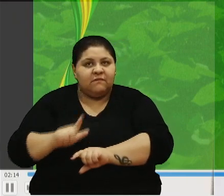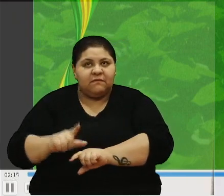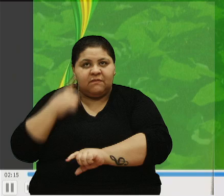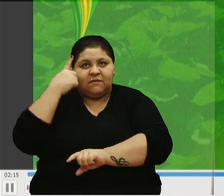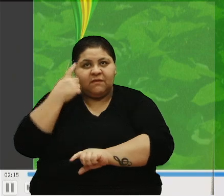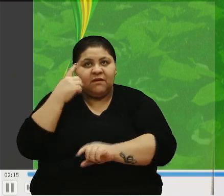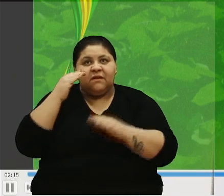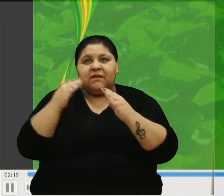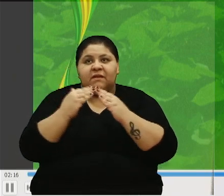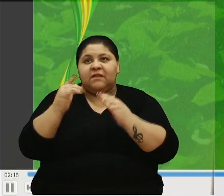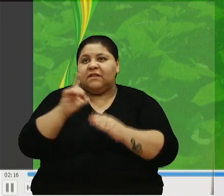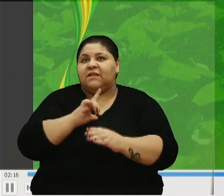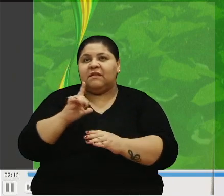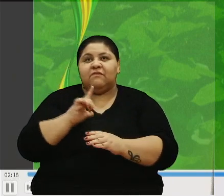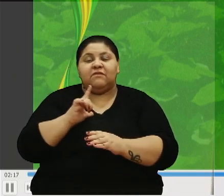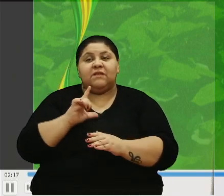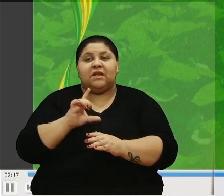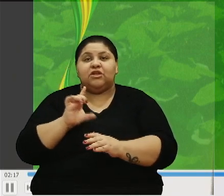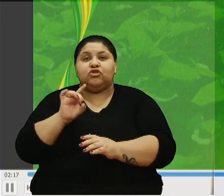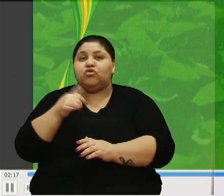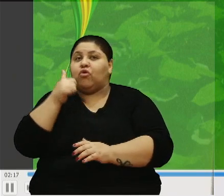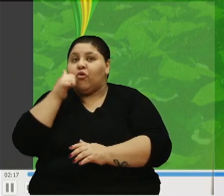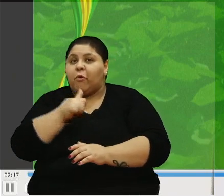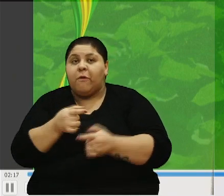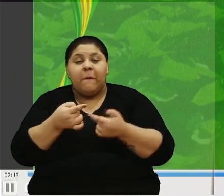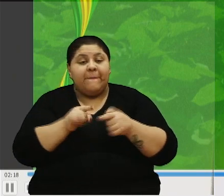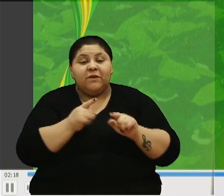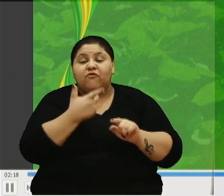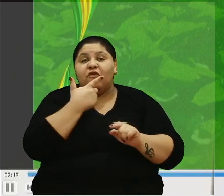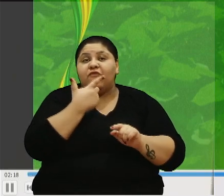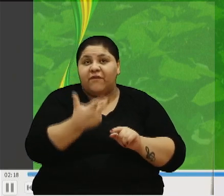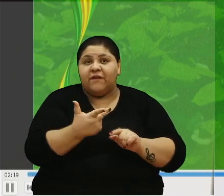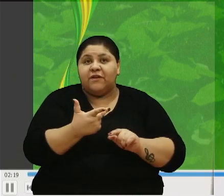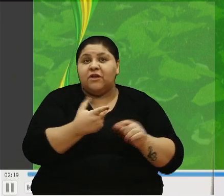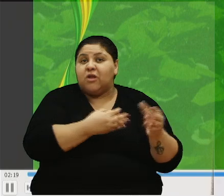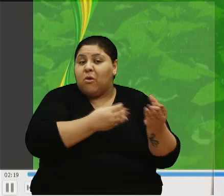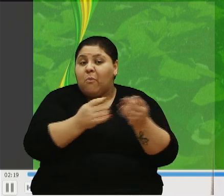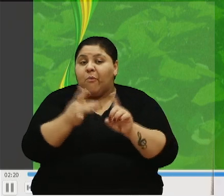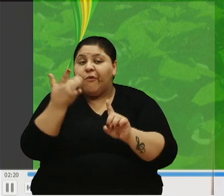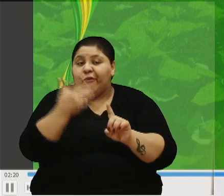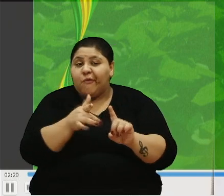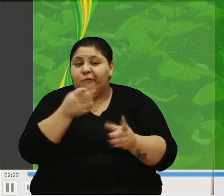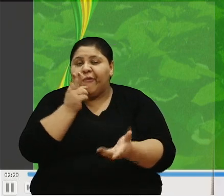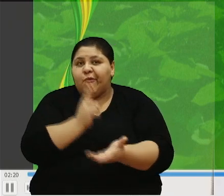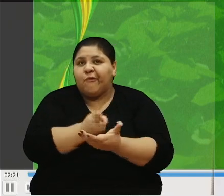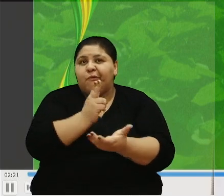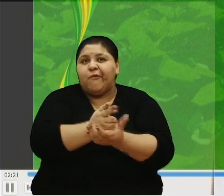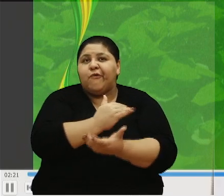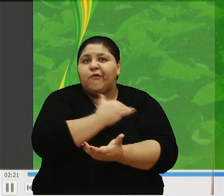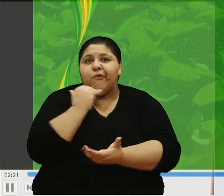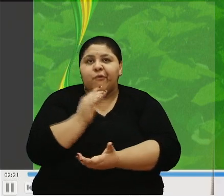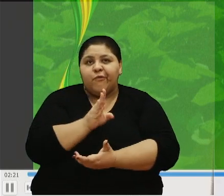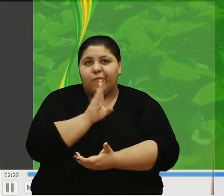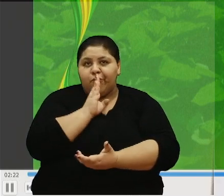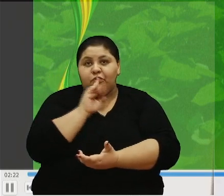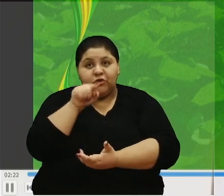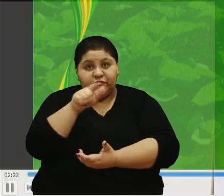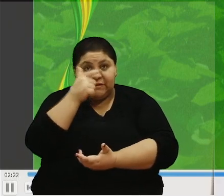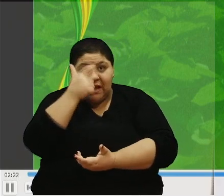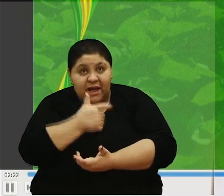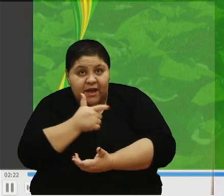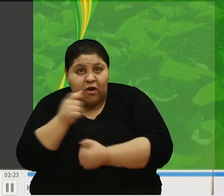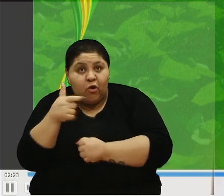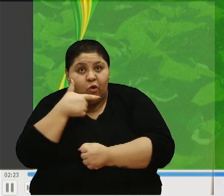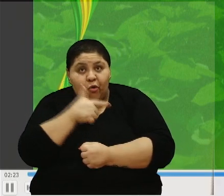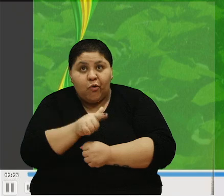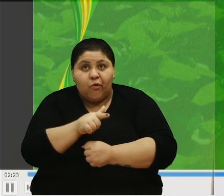Violência doméstica não tem só um lado, mas enquanto isso não for dito, milhares de vítimas continuarão morrendo em silêncio. Se você acha que